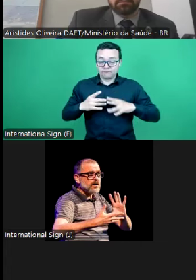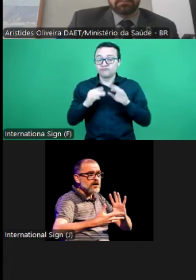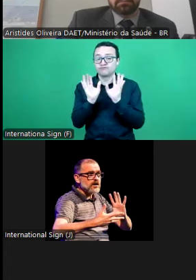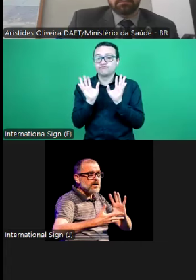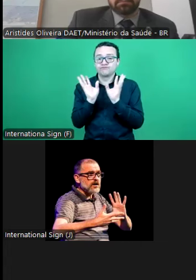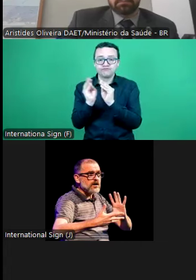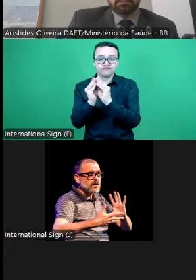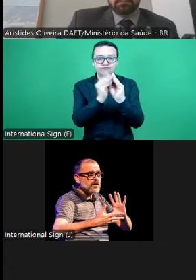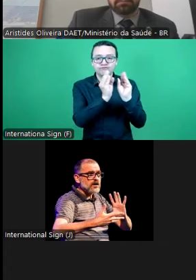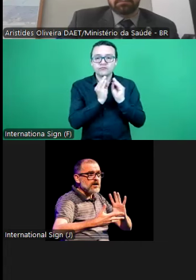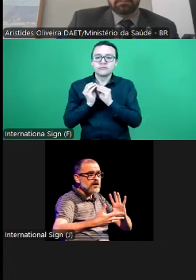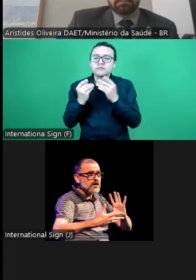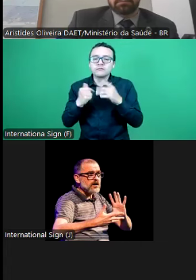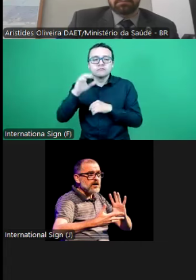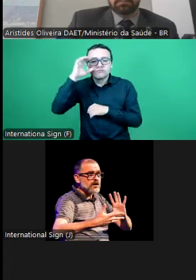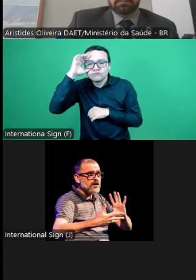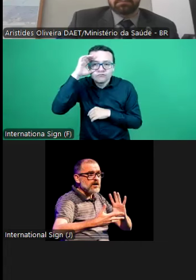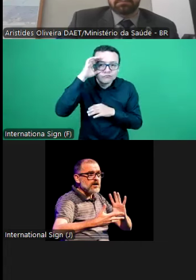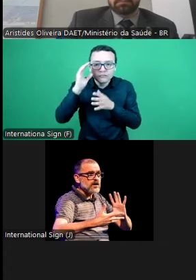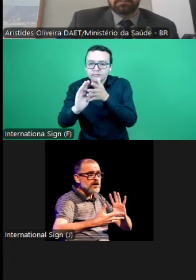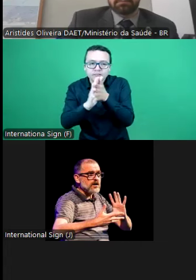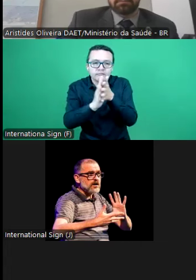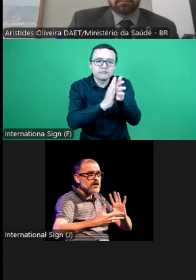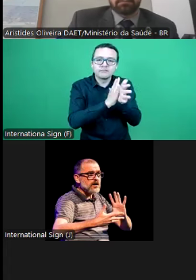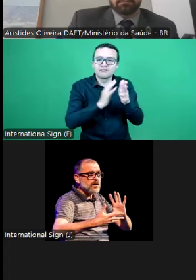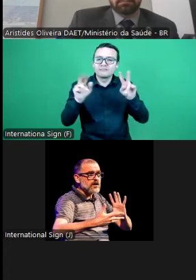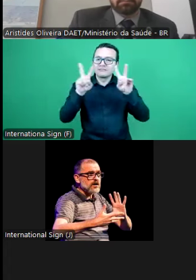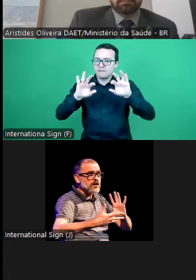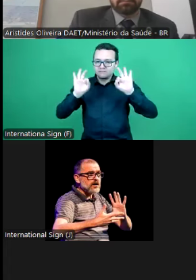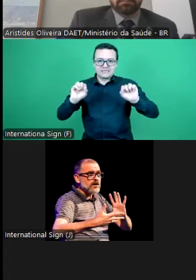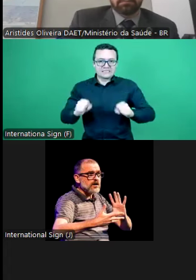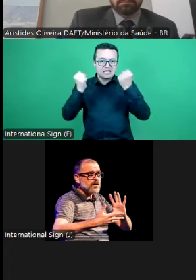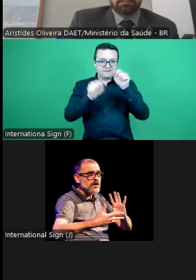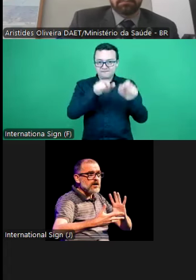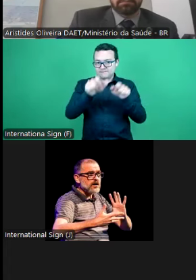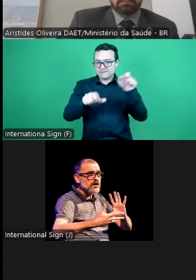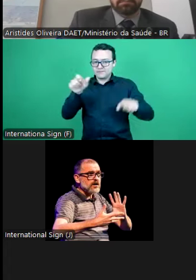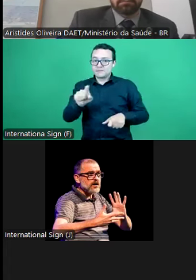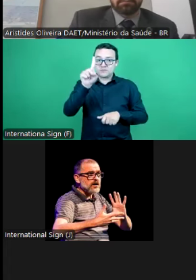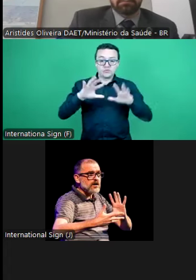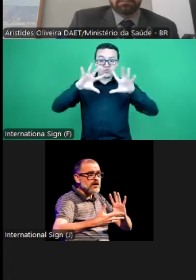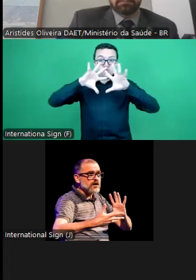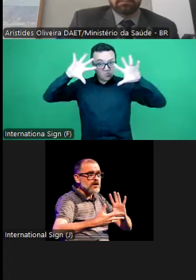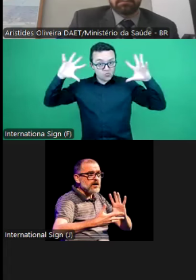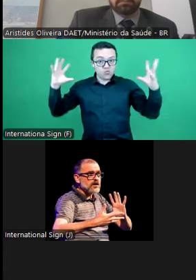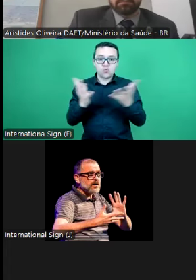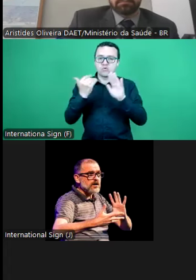outras reuniões que estivemos falando sobre ao nível global. Houve uma resolução